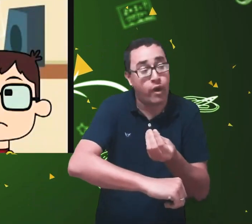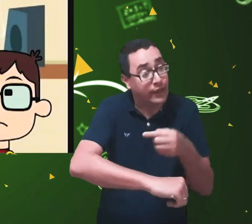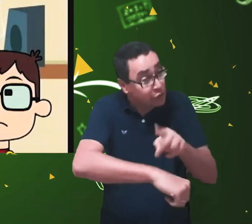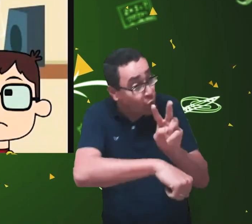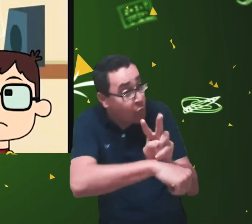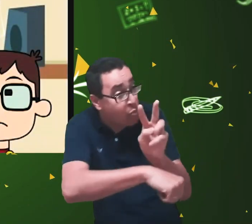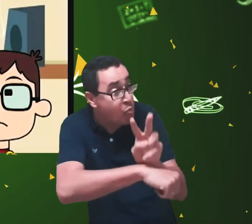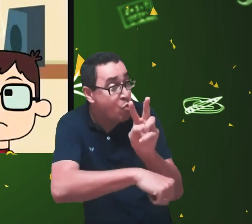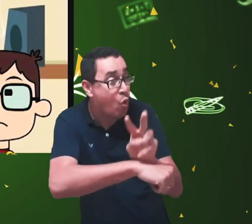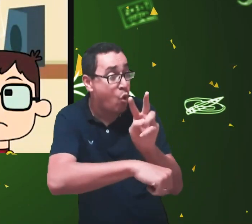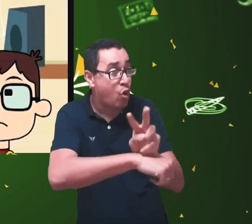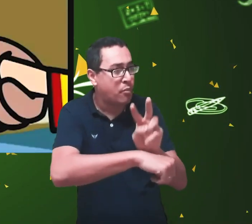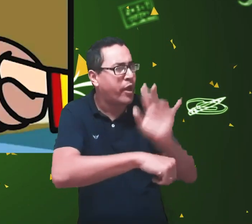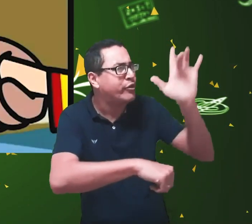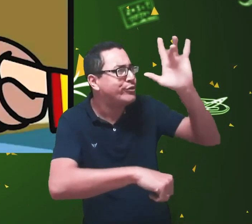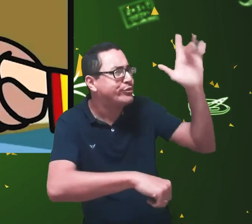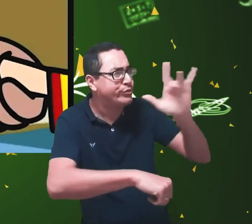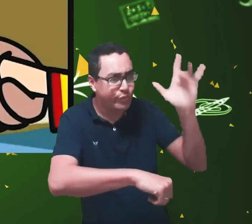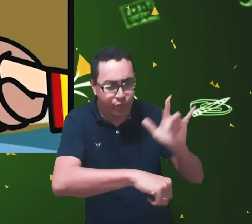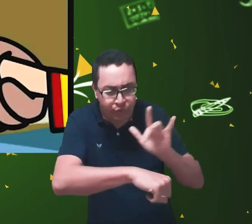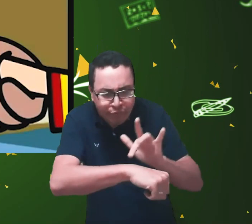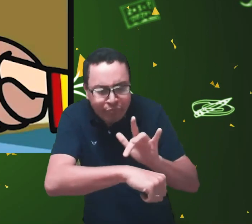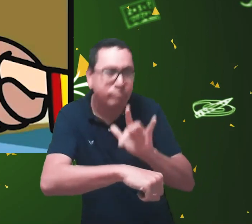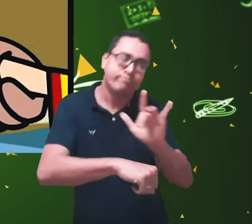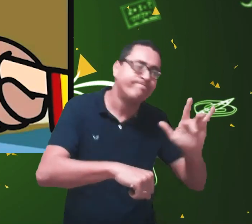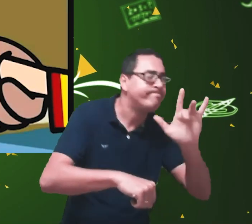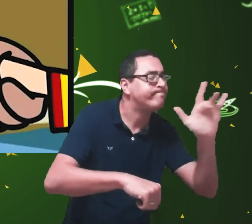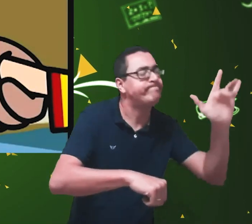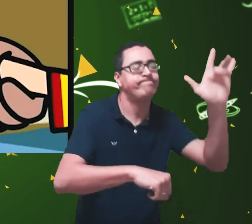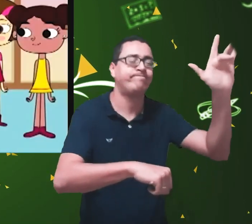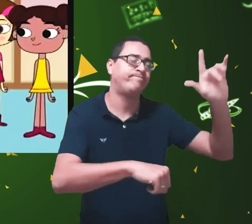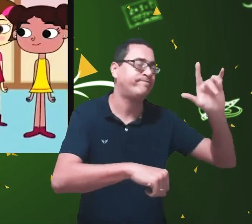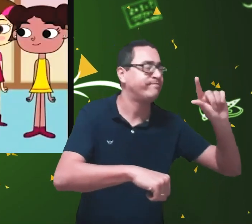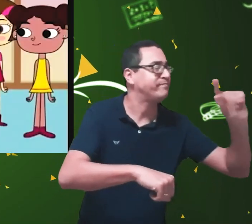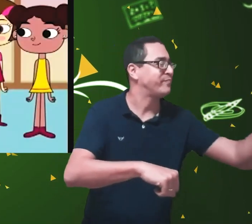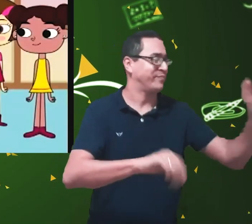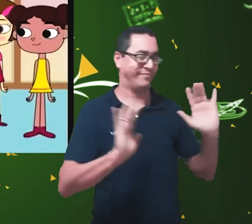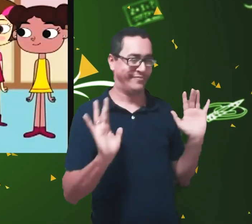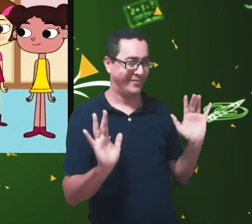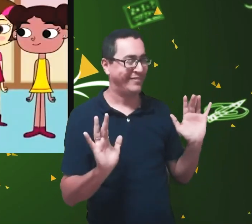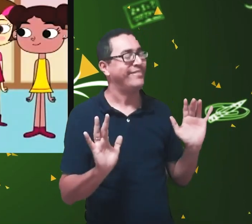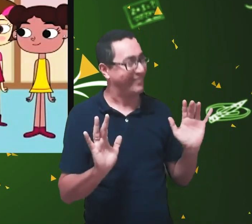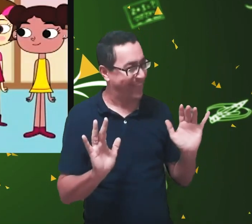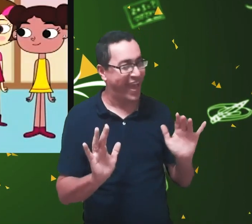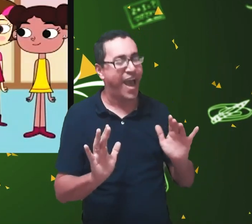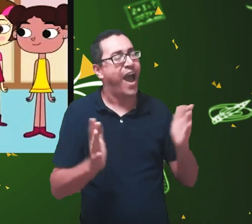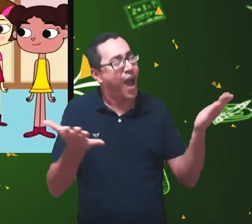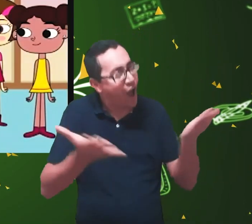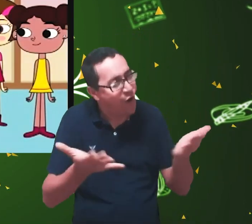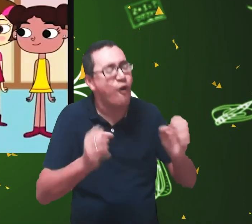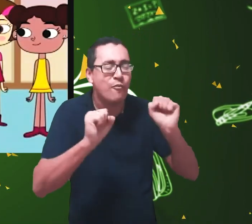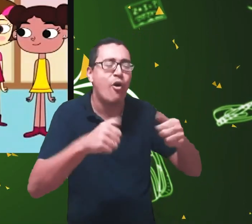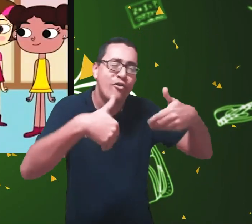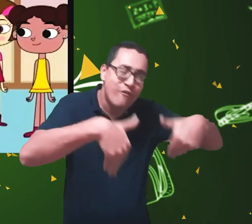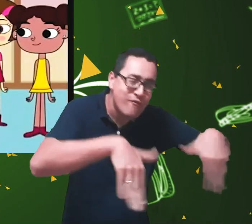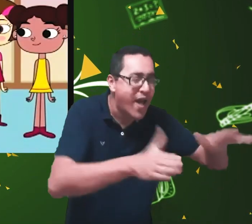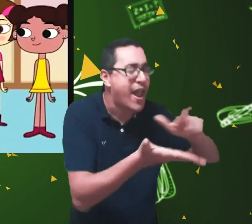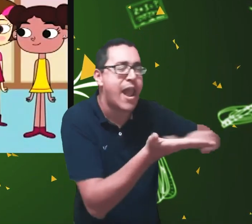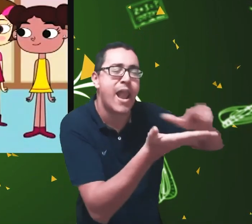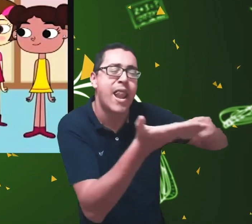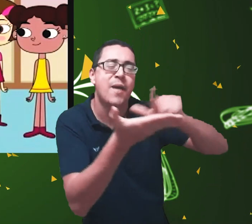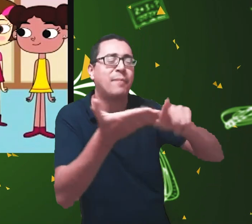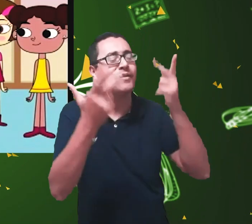Para manter os mosquitos longe de vocês. Agora vocês podem fazer a limpeza